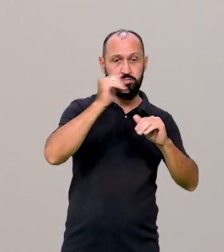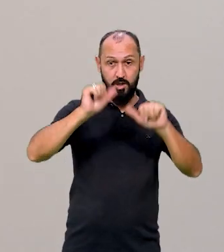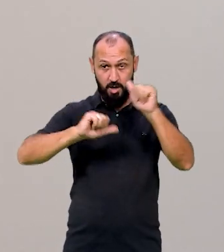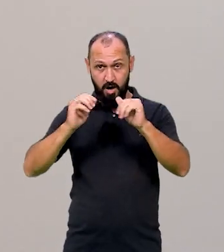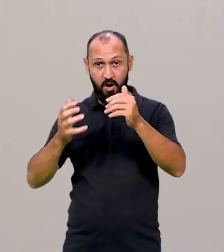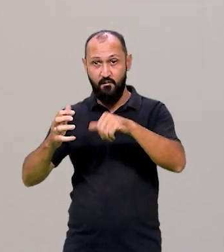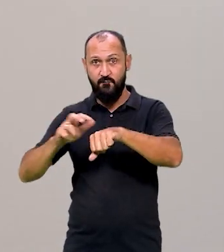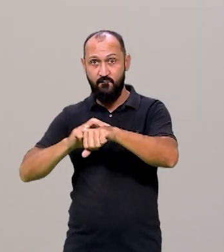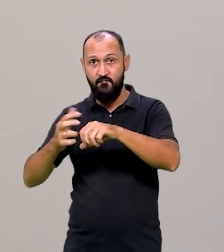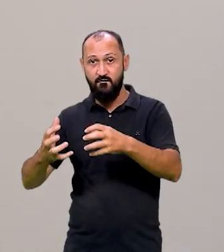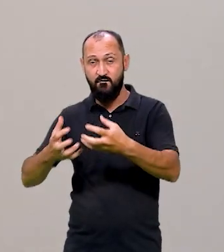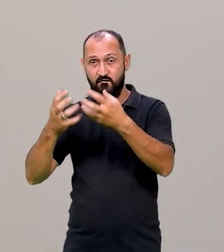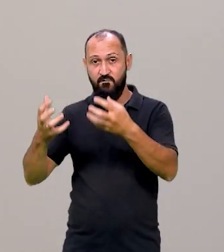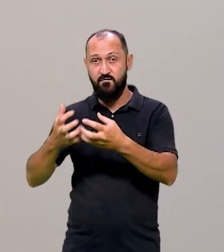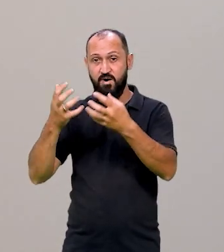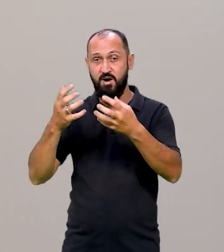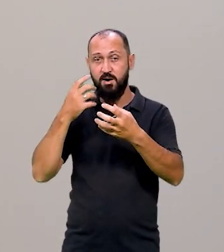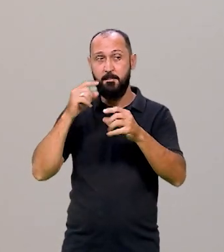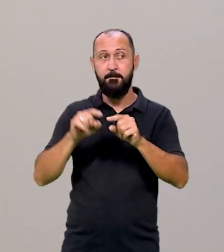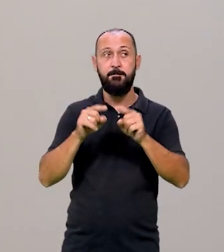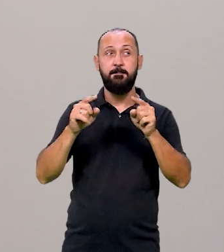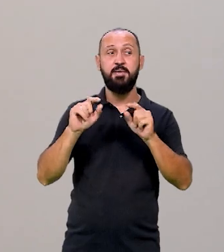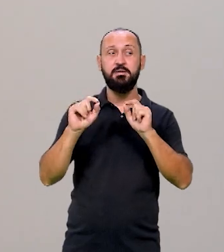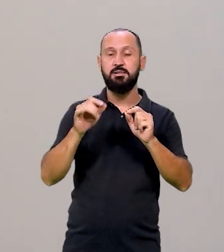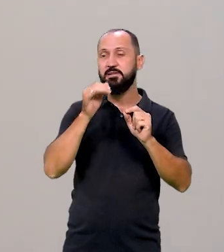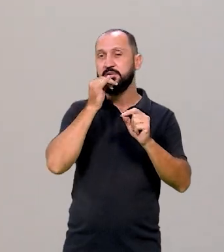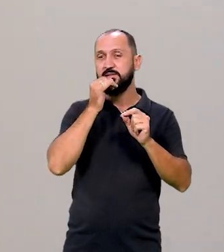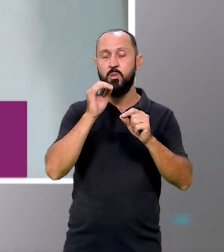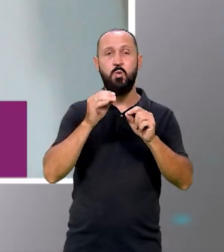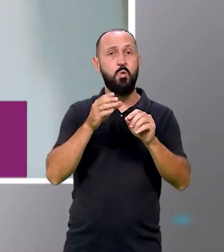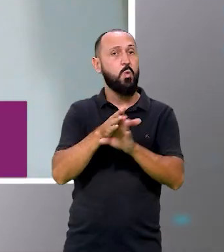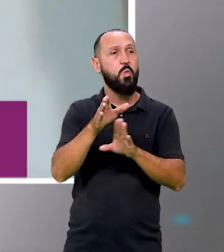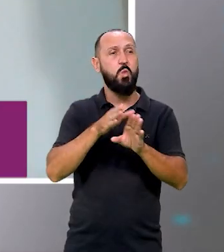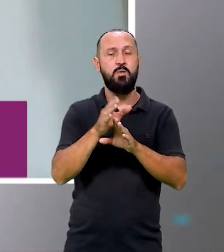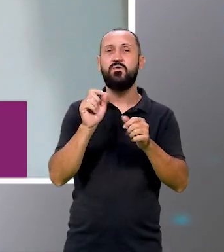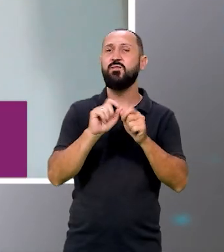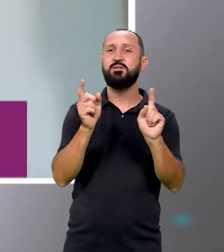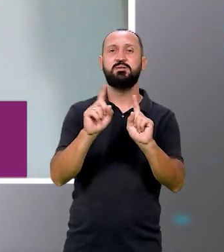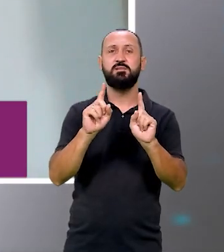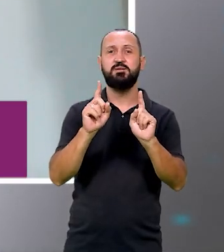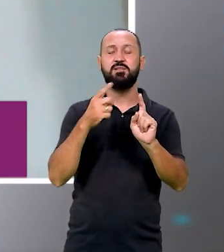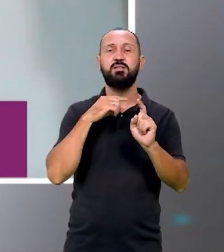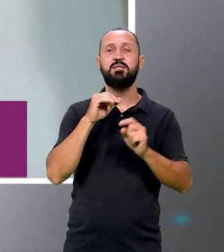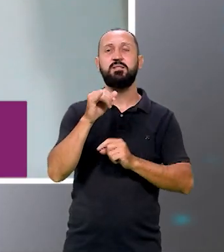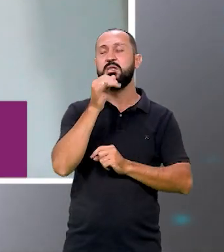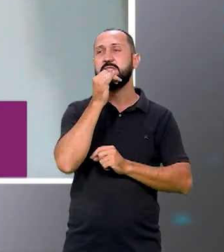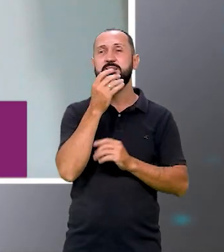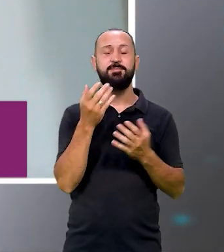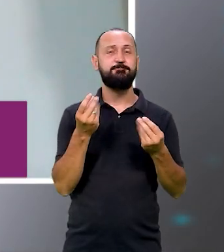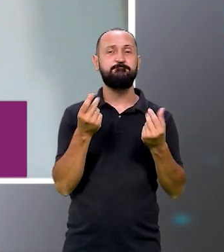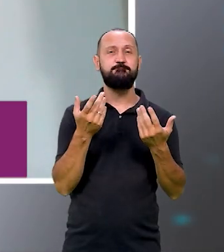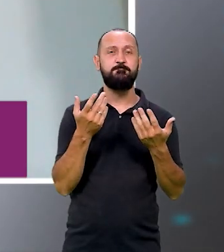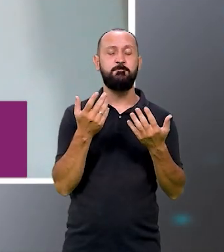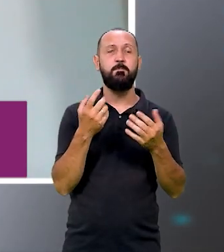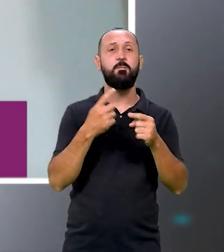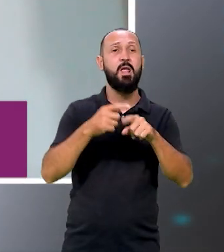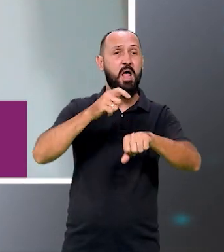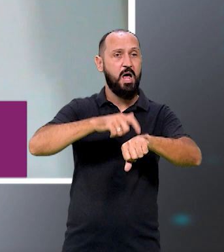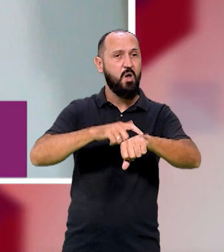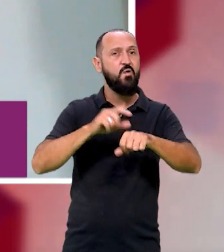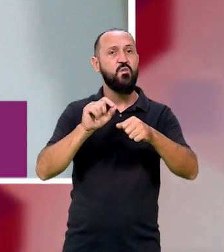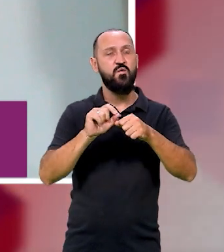né, nós precisamos tanto quanto, nós precisamos da proteína, tanto quanto do carboidrato, mas o que é